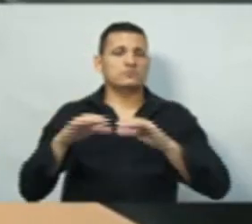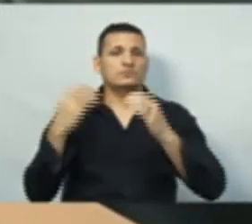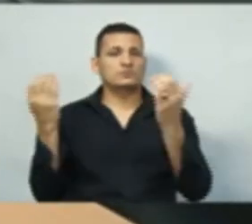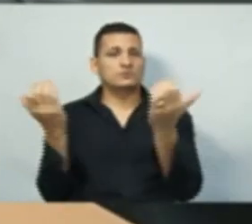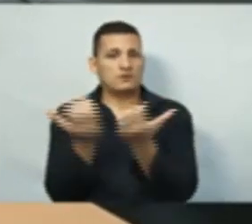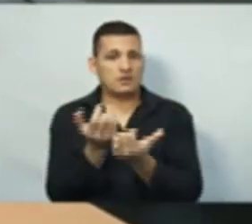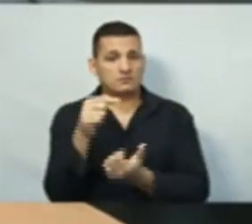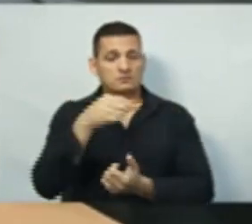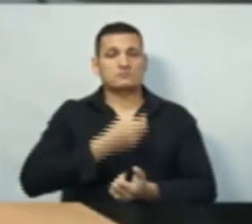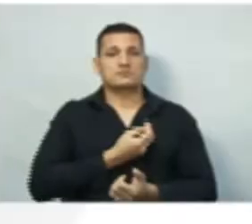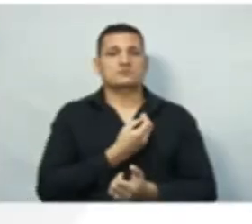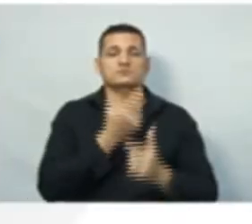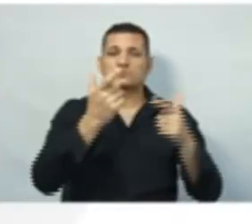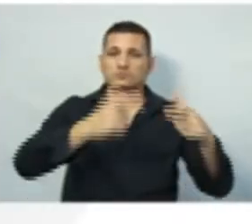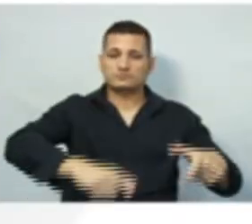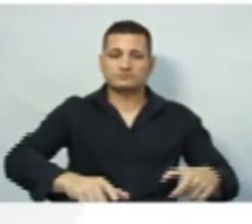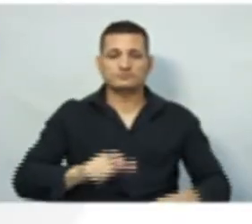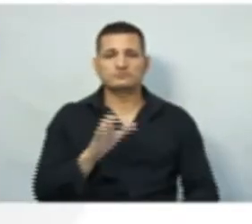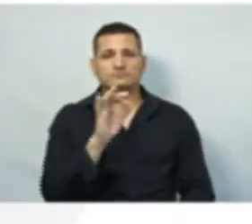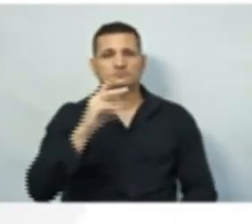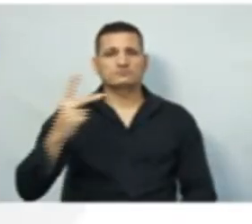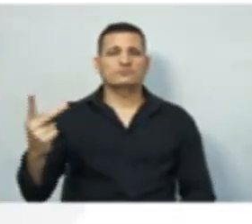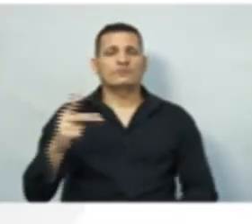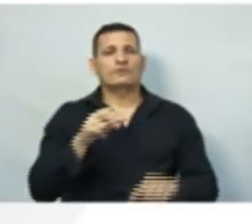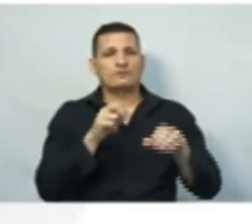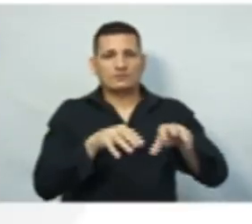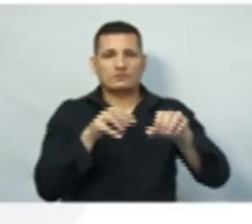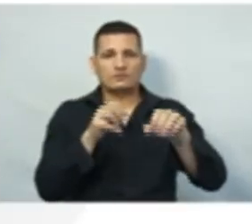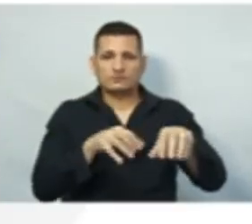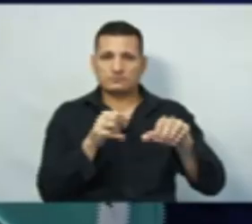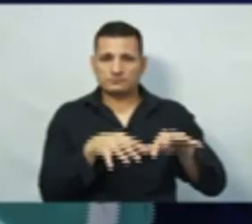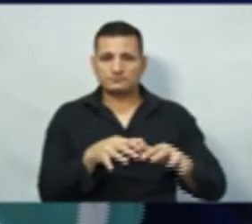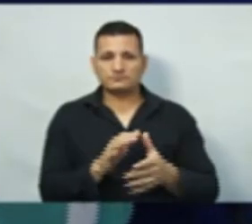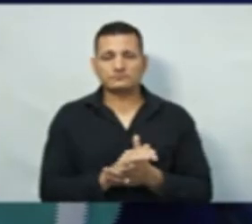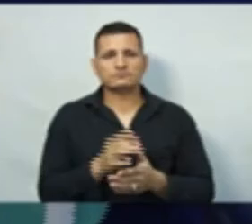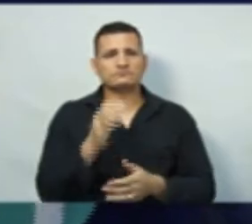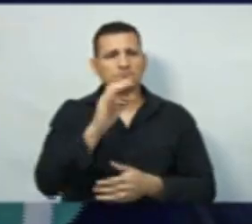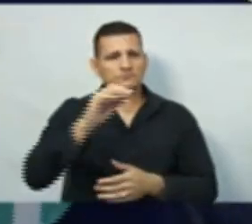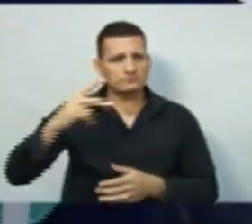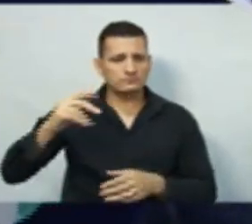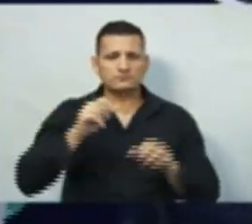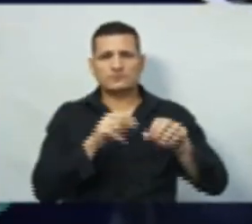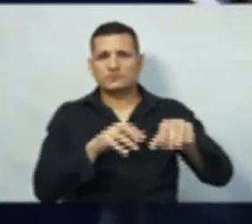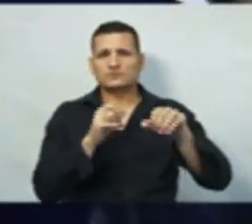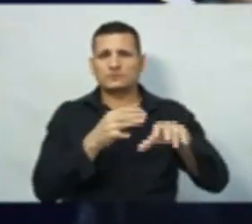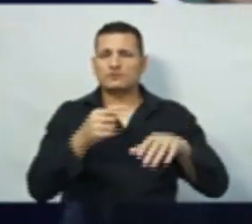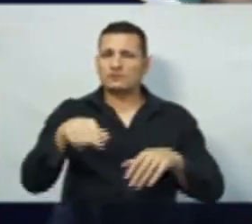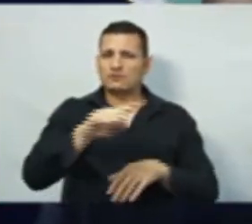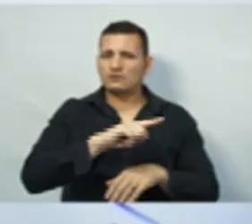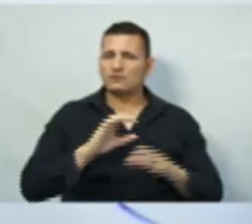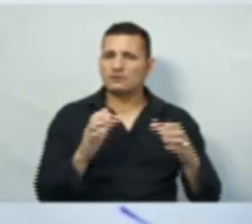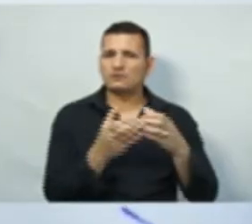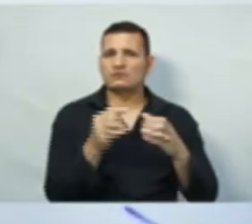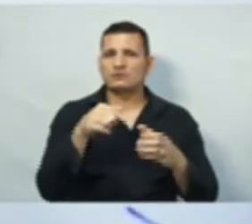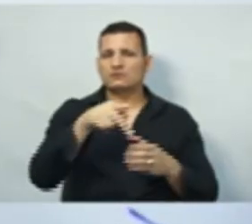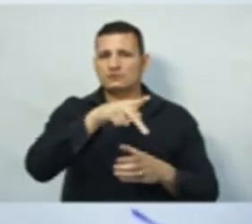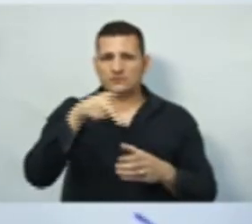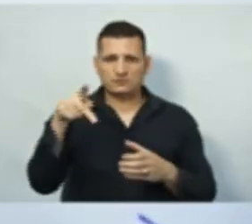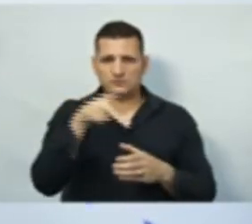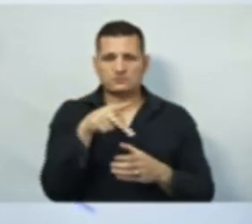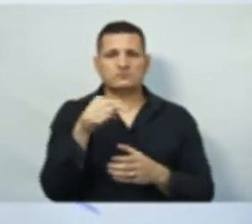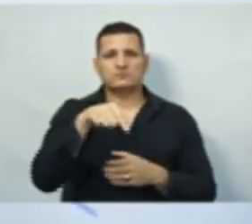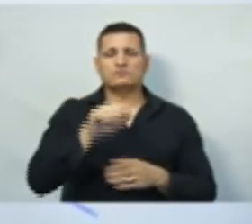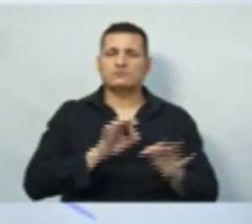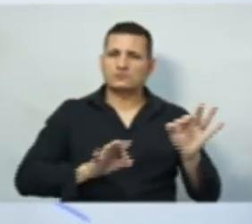em que está presente. Cooperativismo educacional. As cooperativas educacionais são formadas por professores que